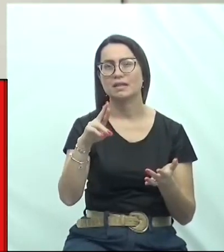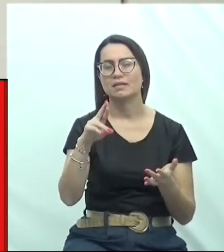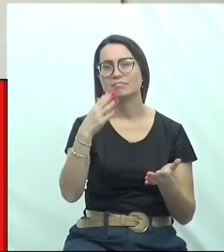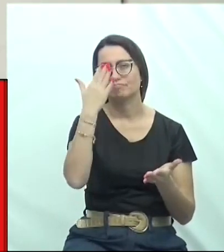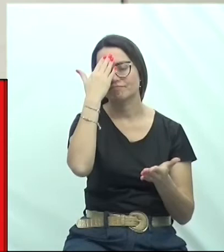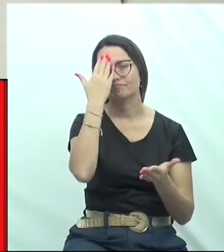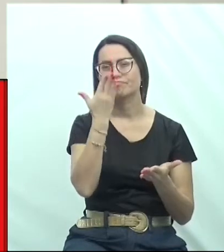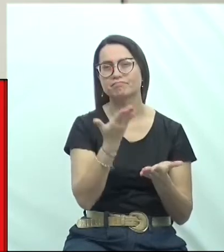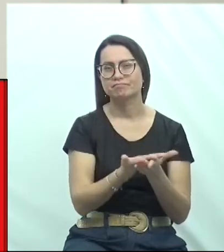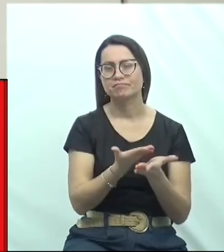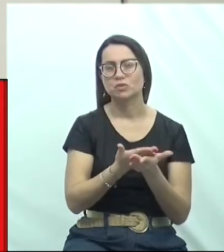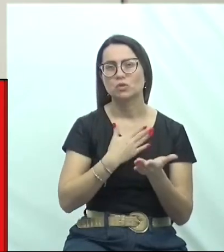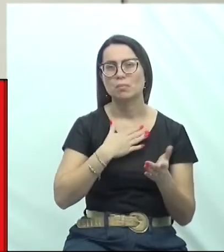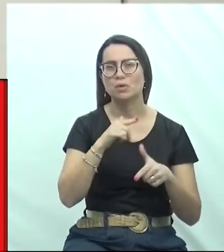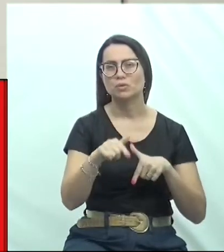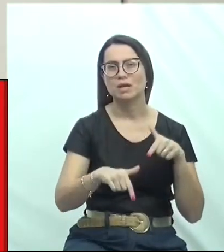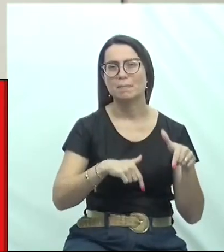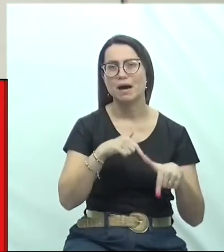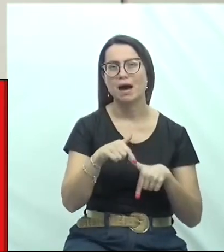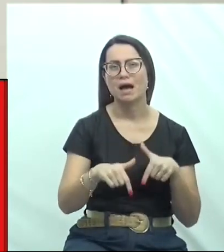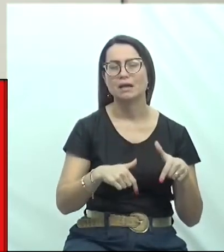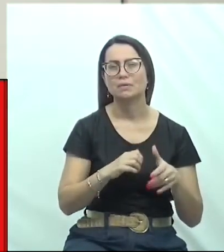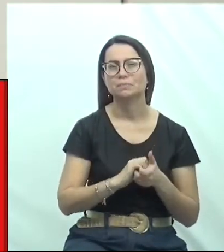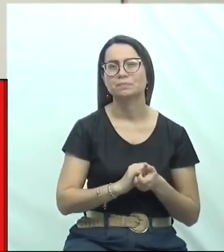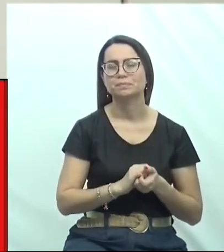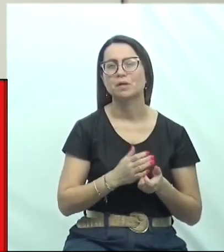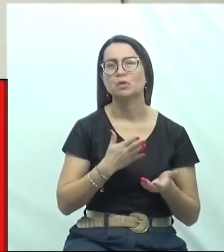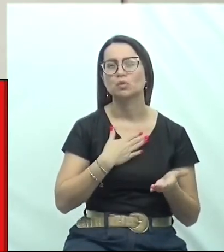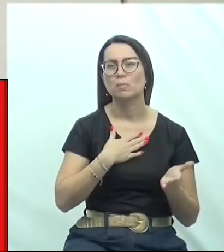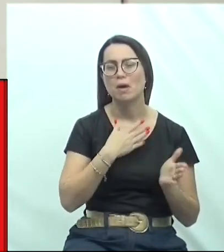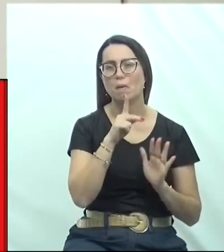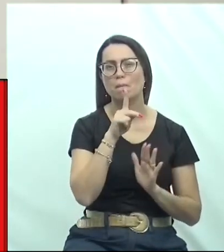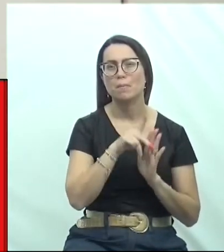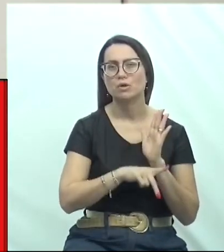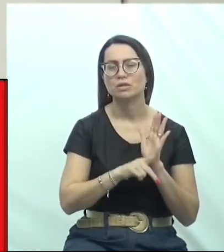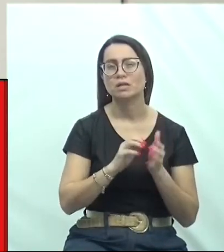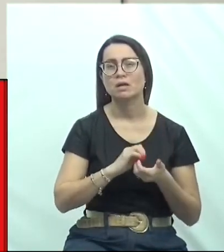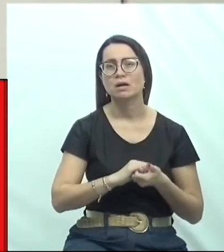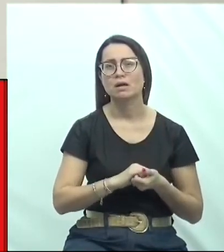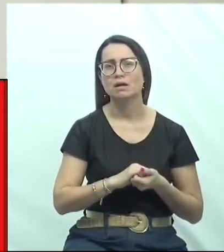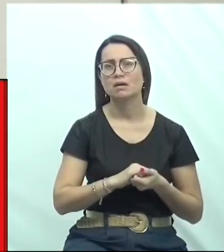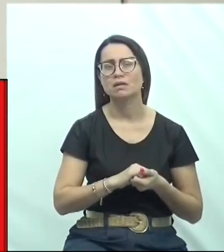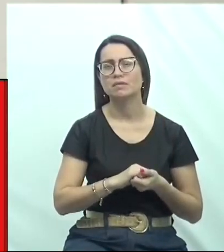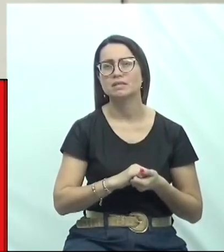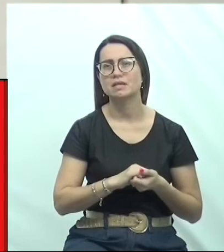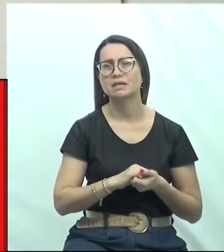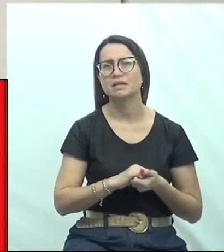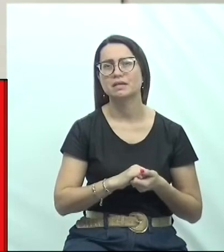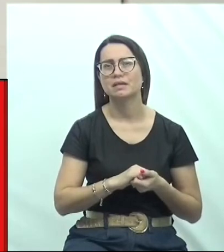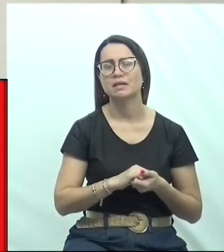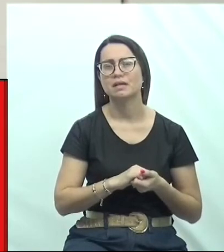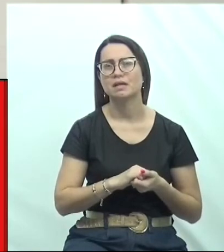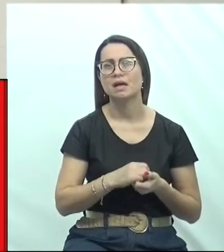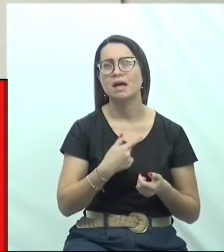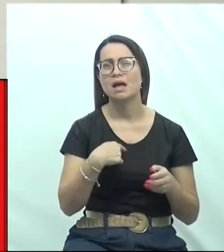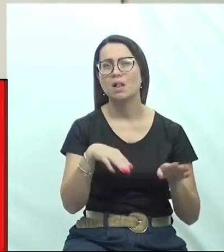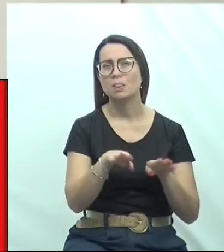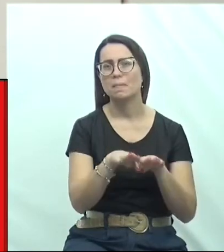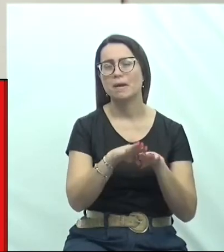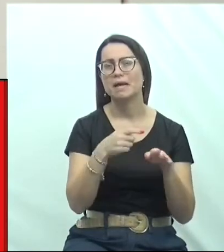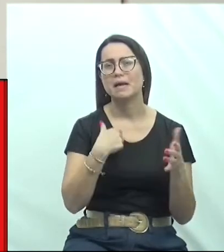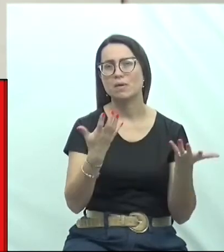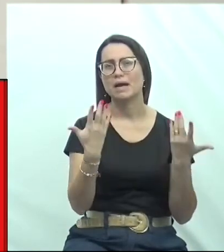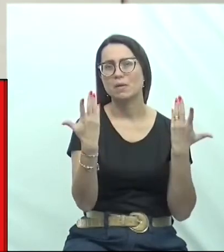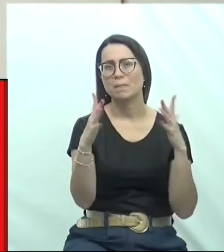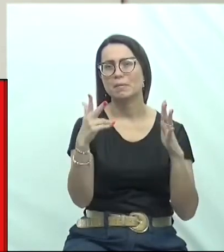confiou, toda a vida confiou no meu trabalho, né, nos meus projetos. E diante dele também quero parabenizar o prefeito